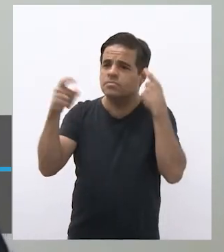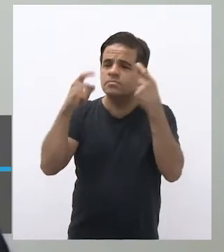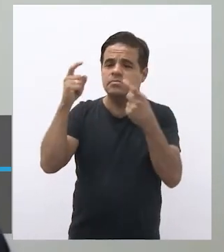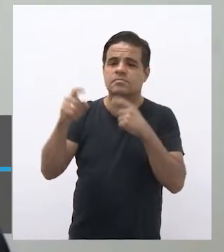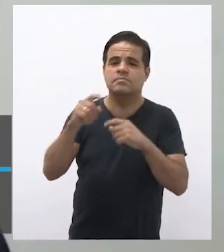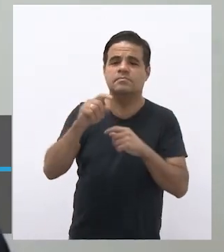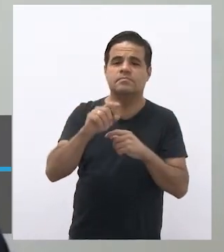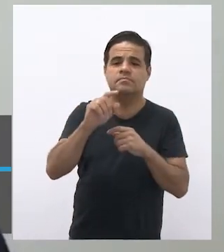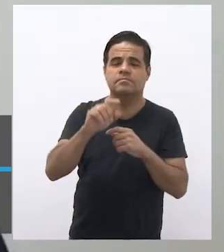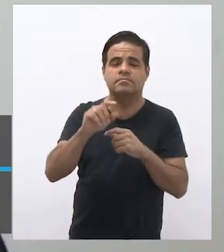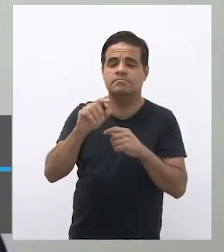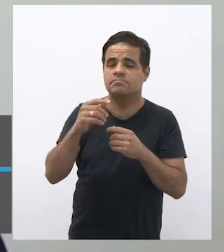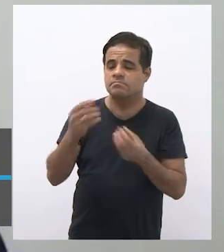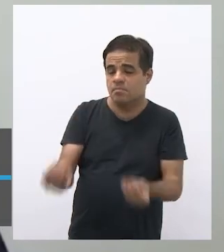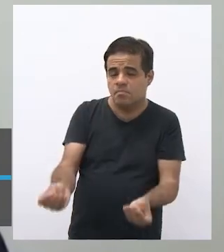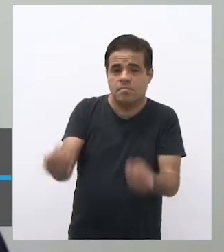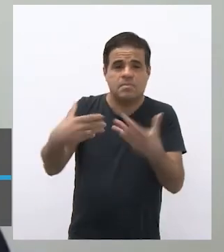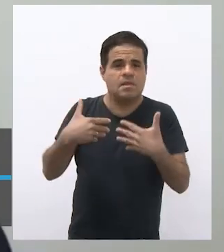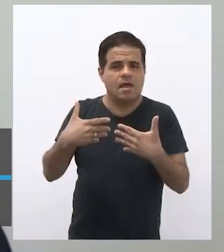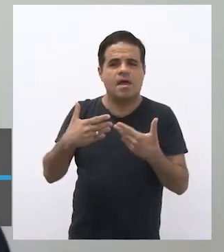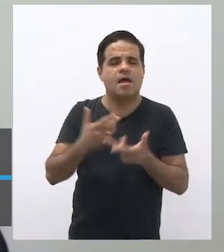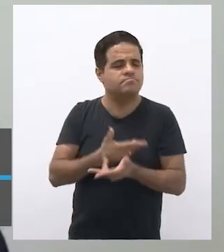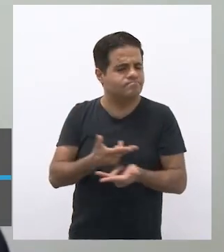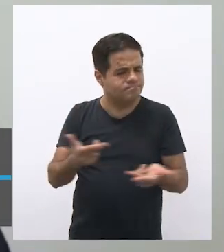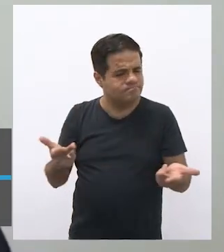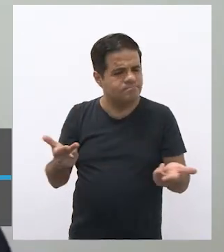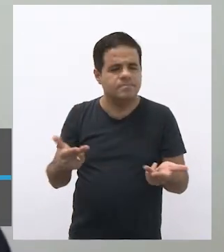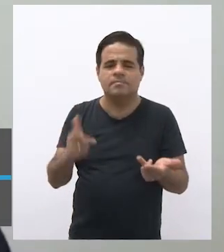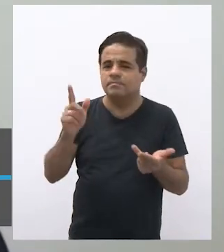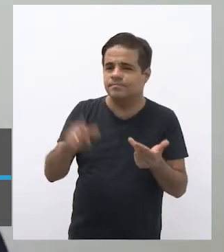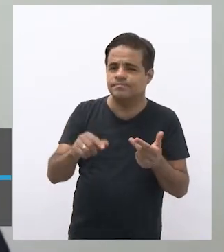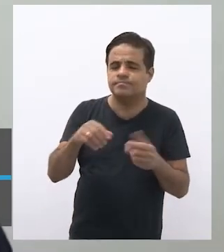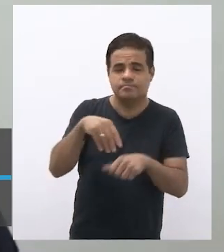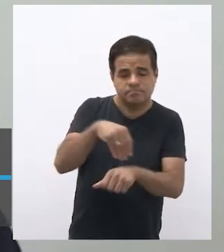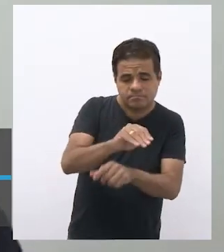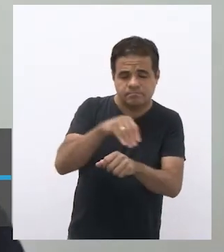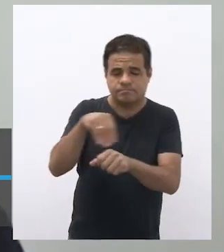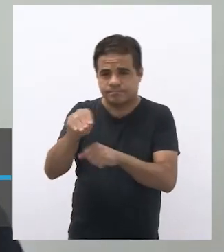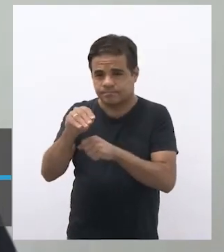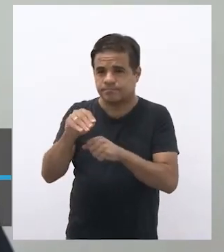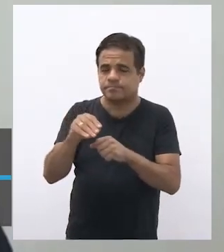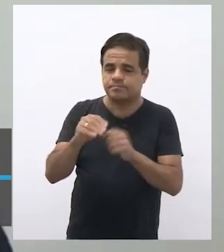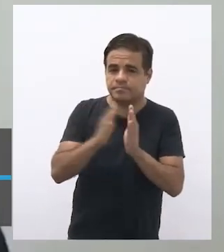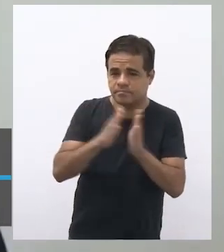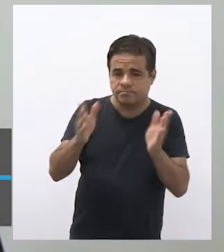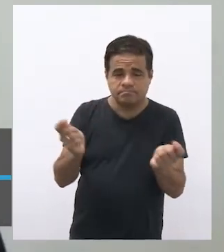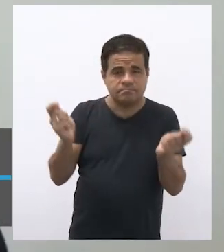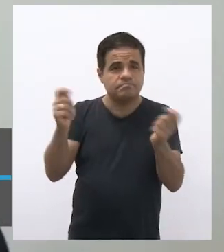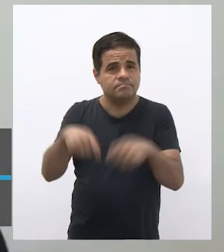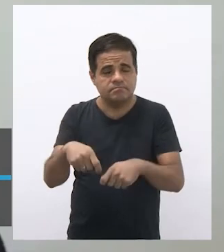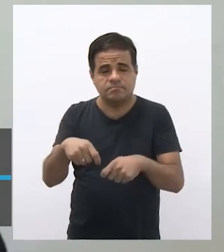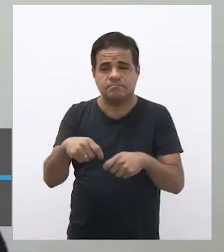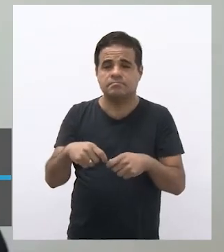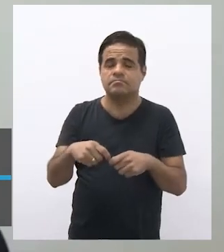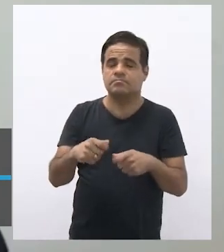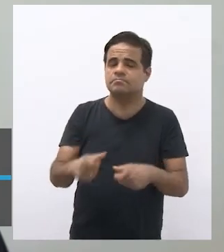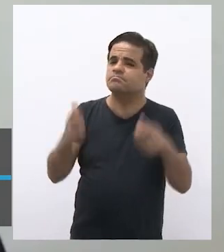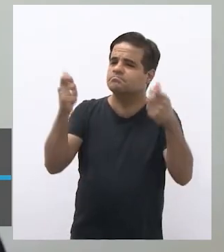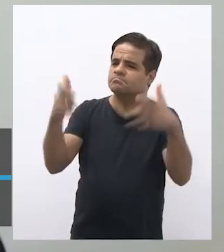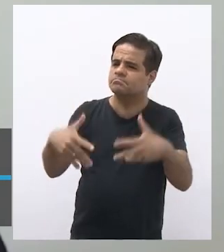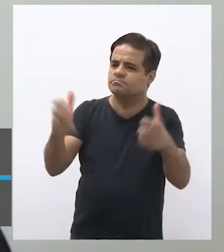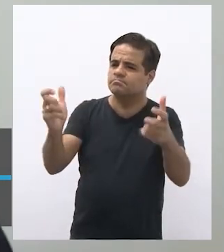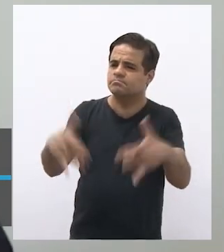Lita, né, de proporcionar essa transmissão com o maior cuidado possível, e dizer